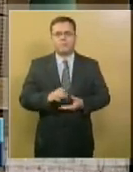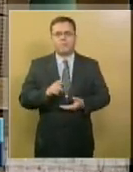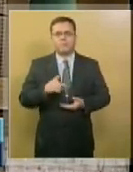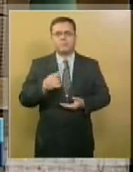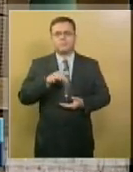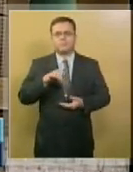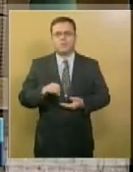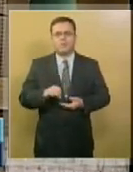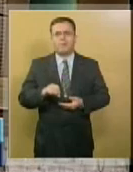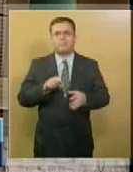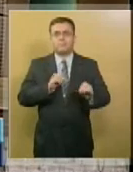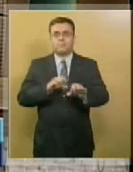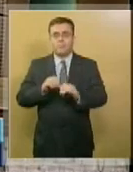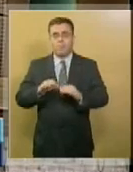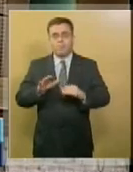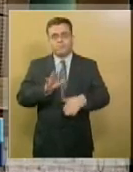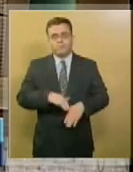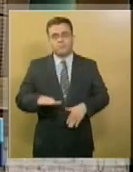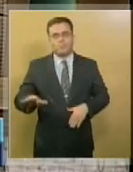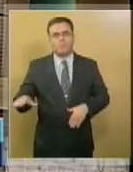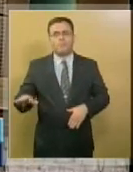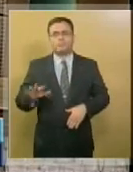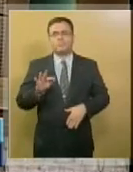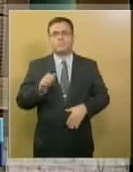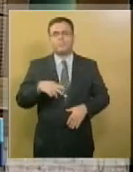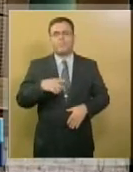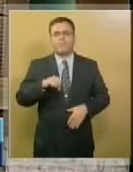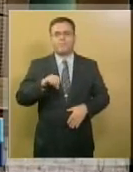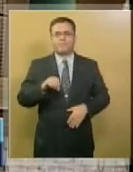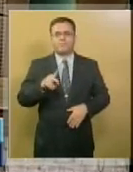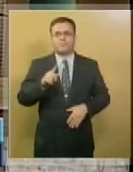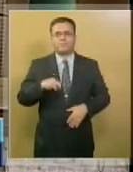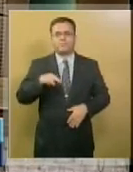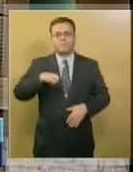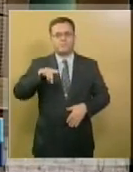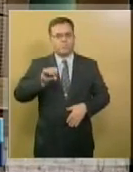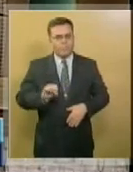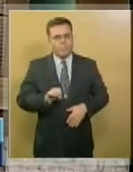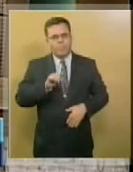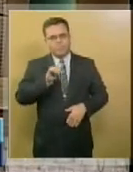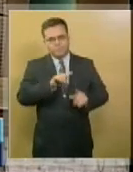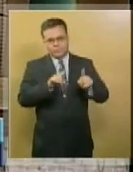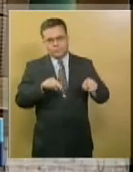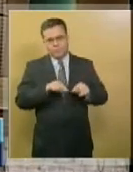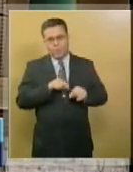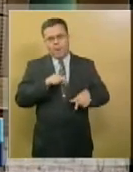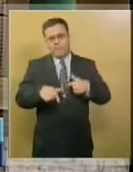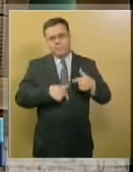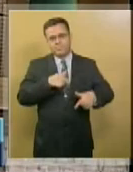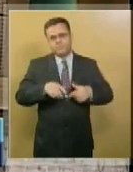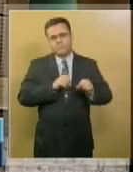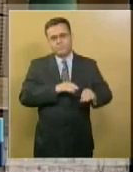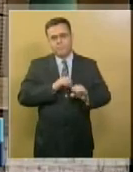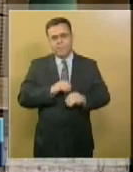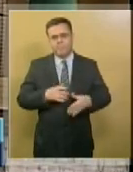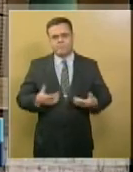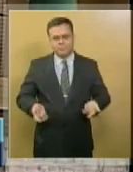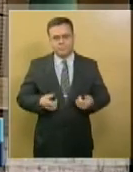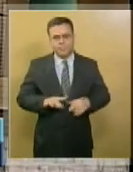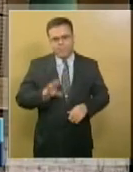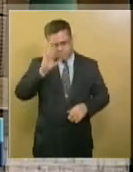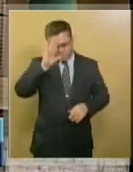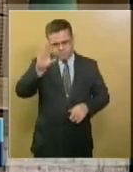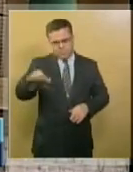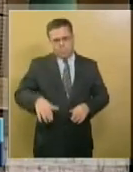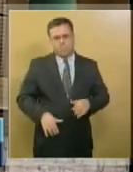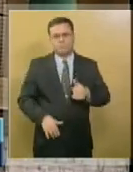Educação Infantil de Dr. Fernandes Guedes, por ter seu trabalho em sala de aula reconhecido, destacado através da